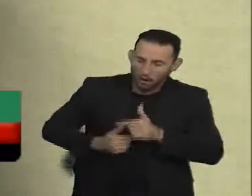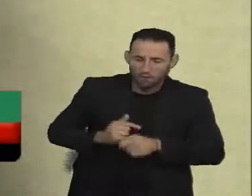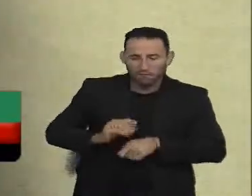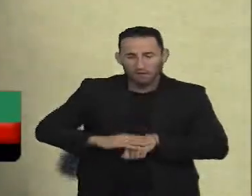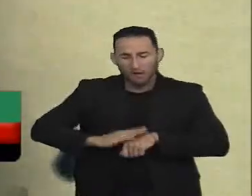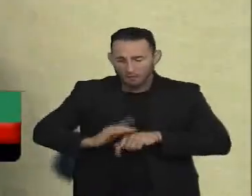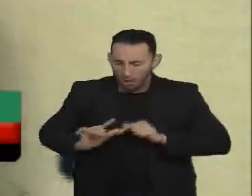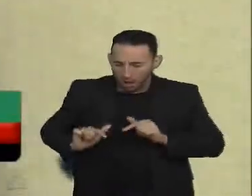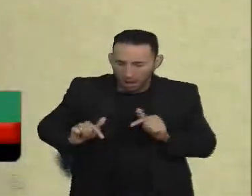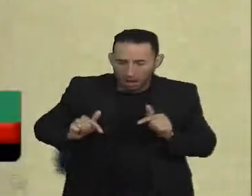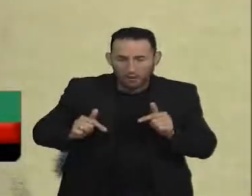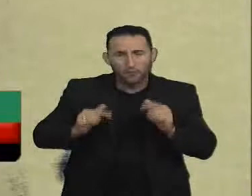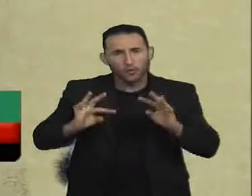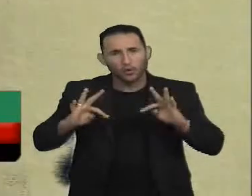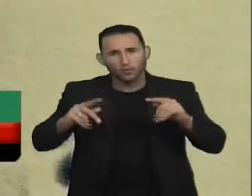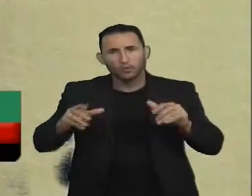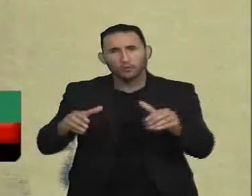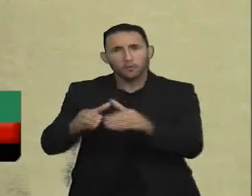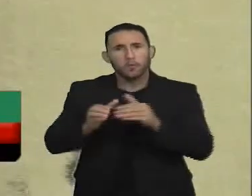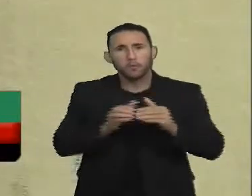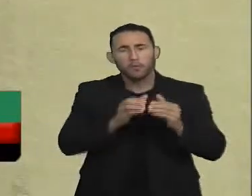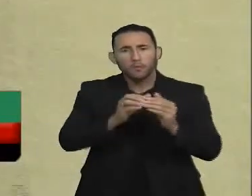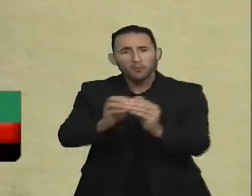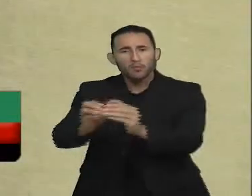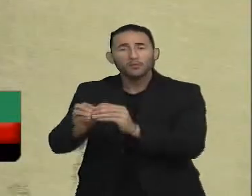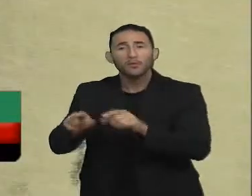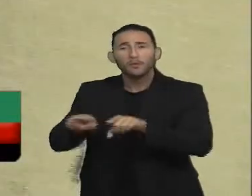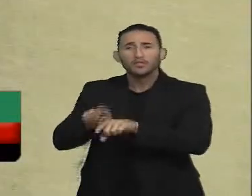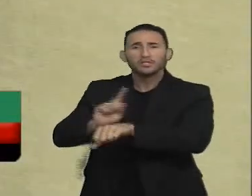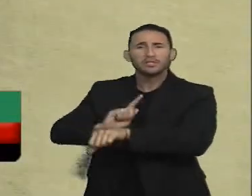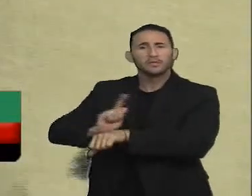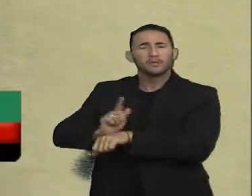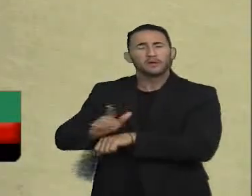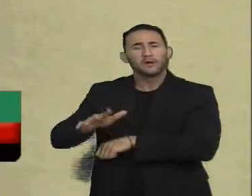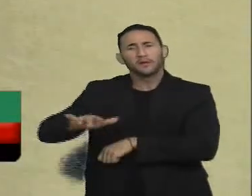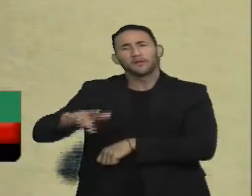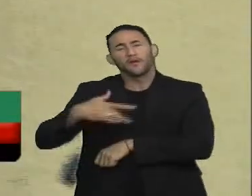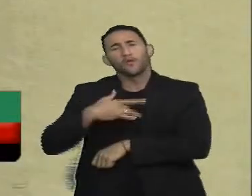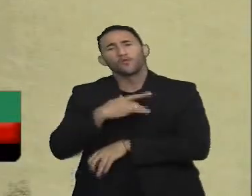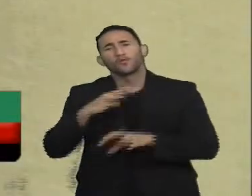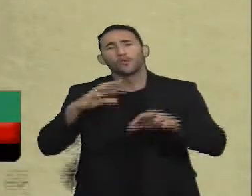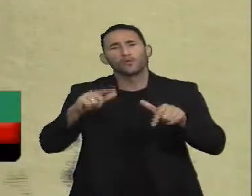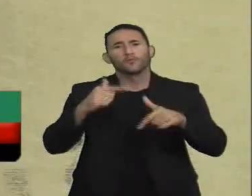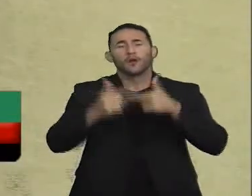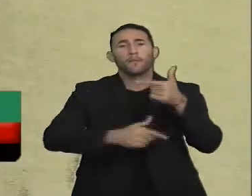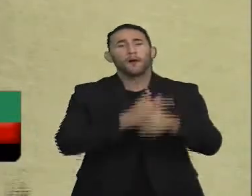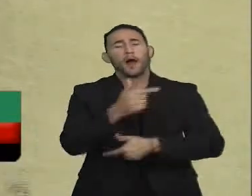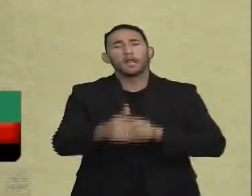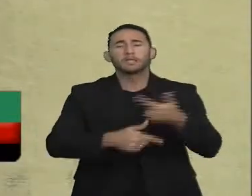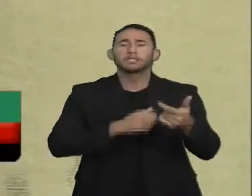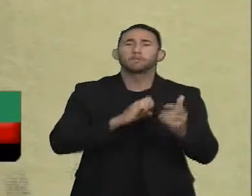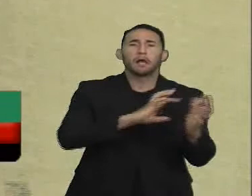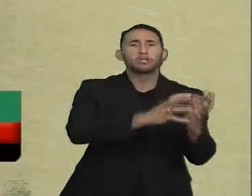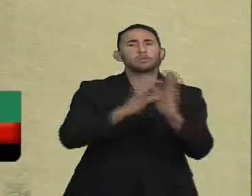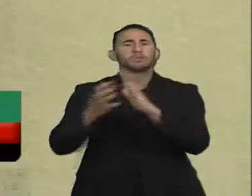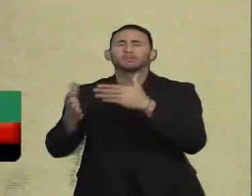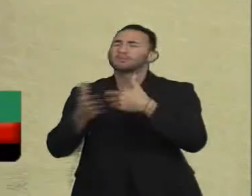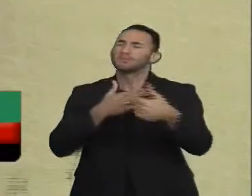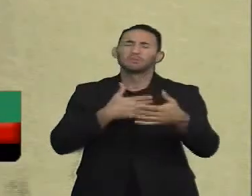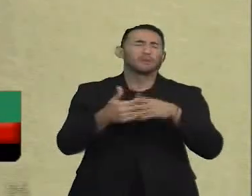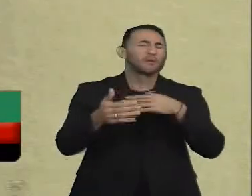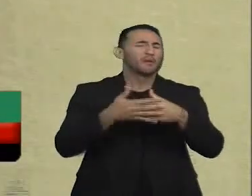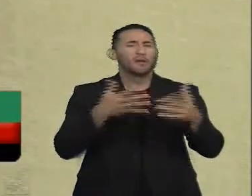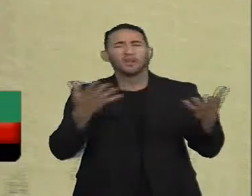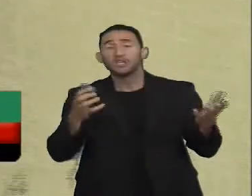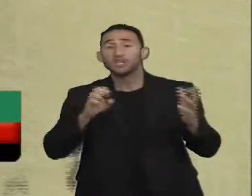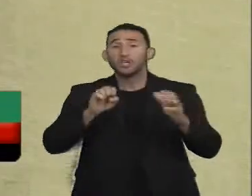que também está ali, toda a sua equipe e toda a gestão da saúde, aqueles que trabalham sem ver partido, sem ver a questão social,